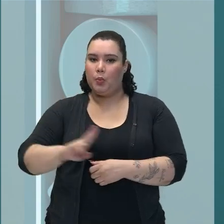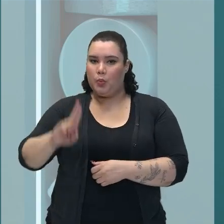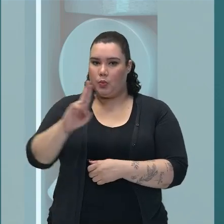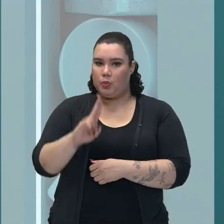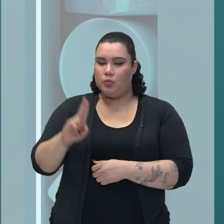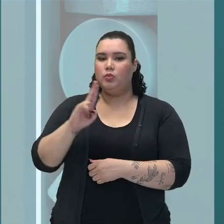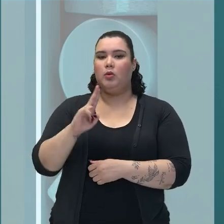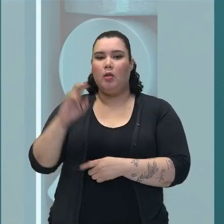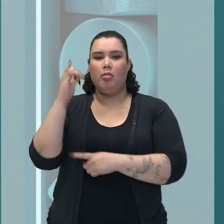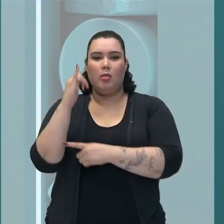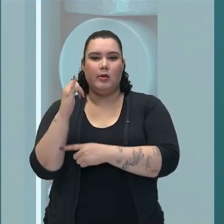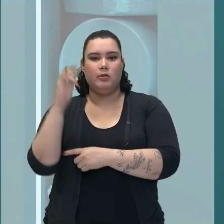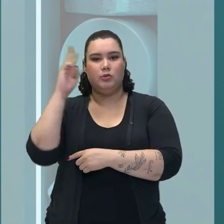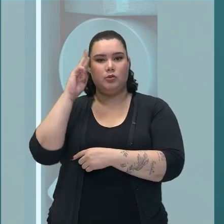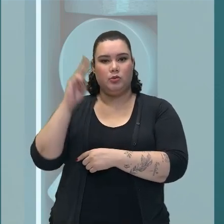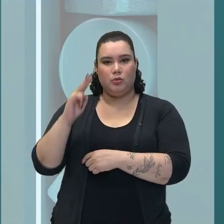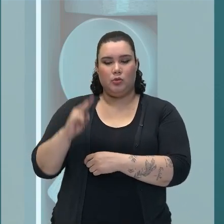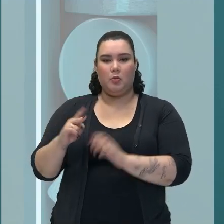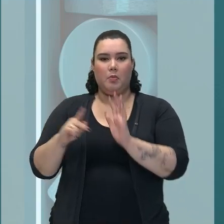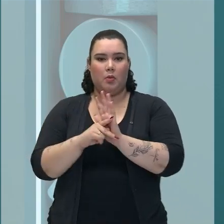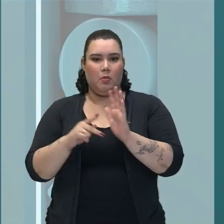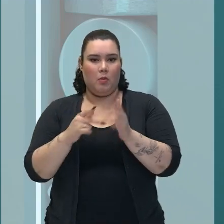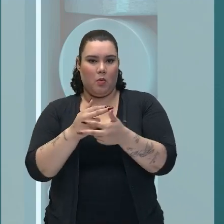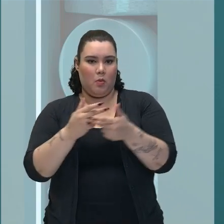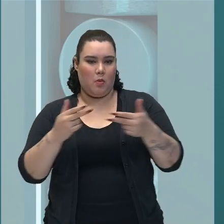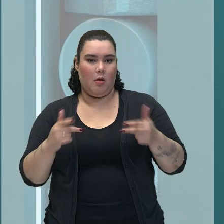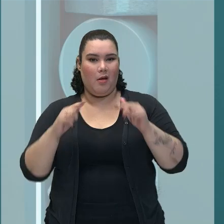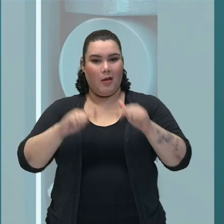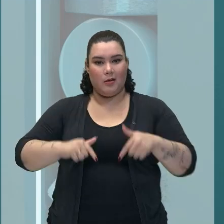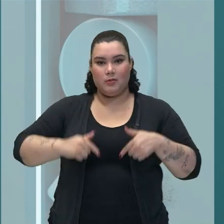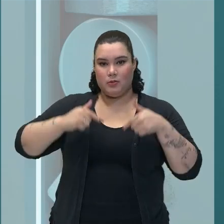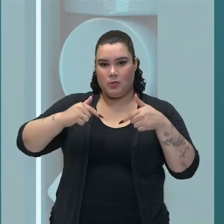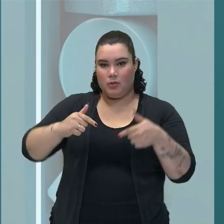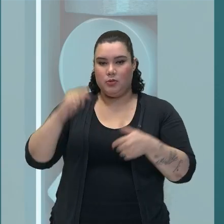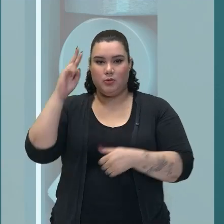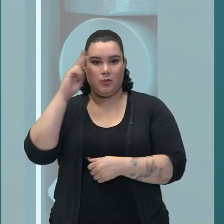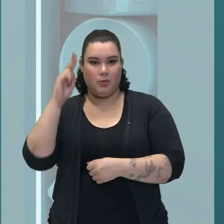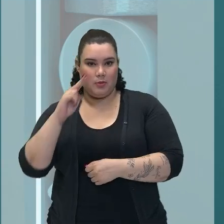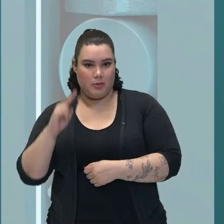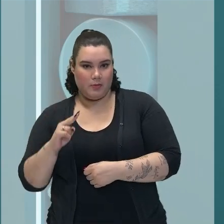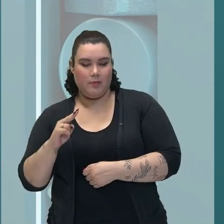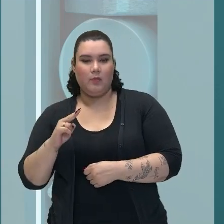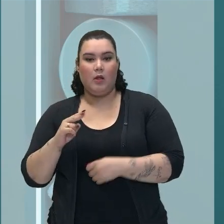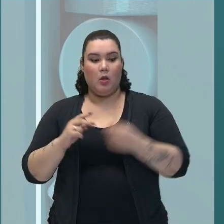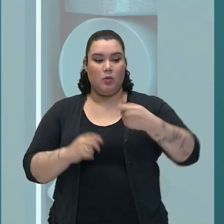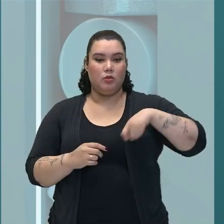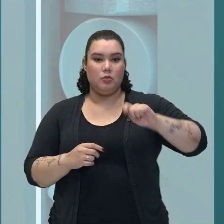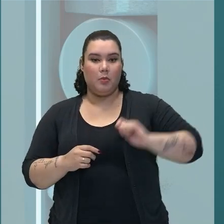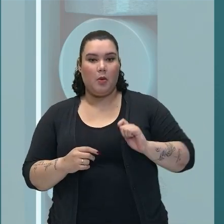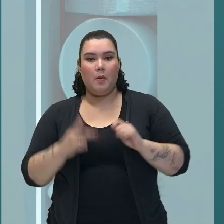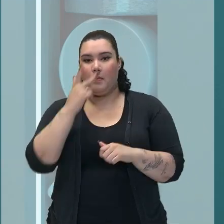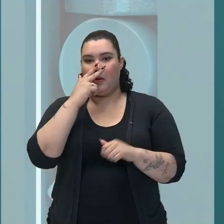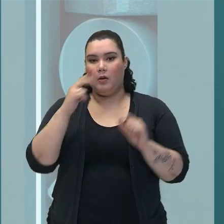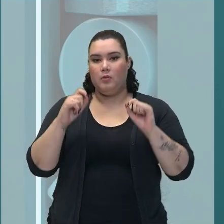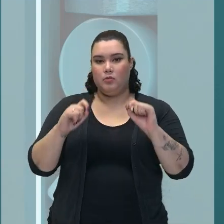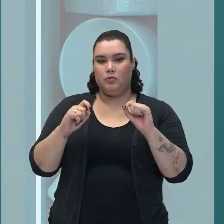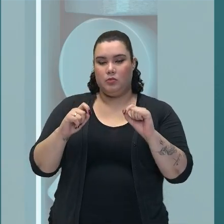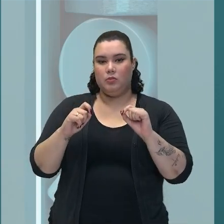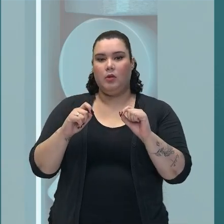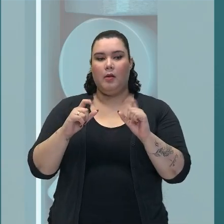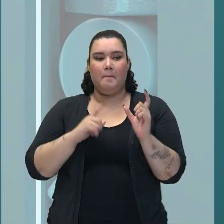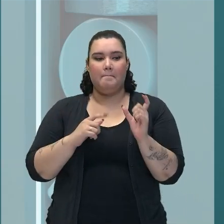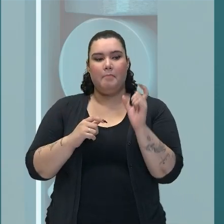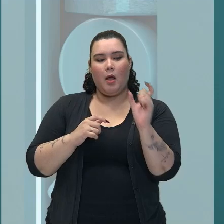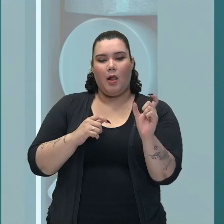as narrações de eventos, de ações, de histórias. Aí no espanhol aparece de hechos,